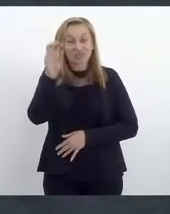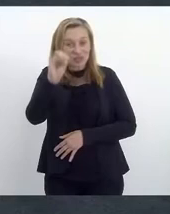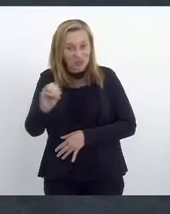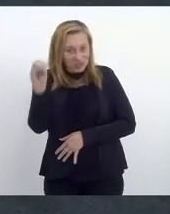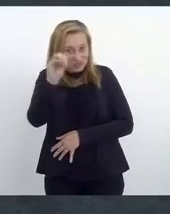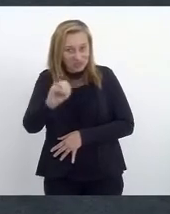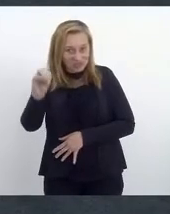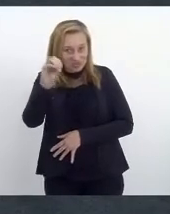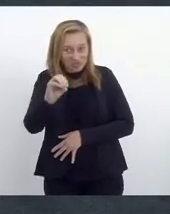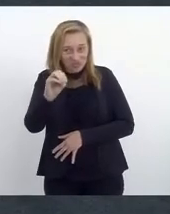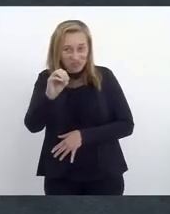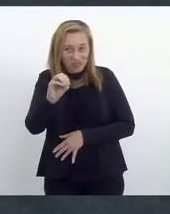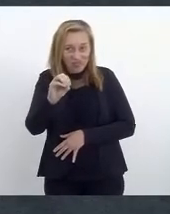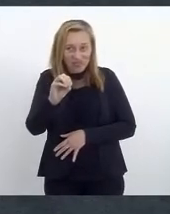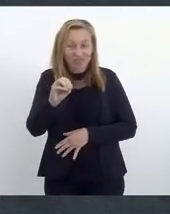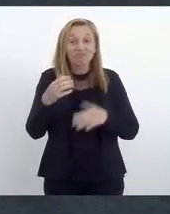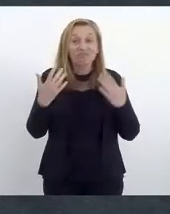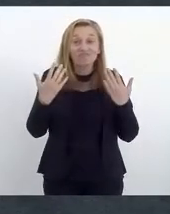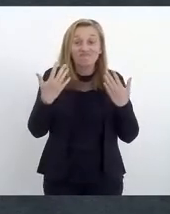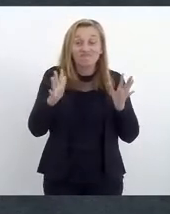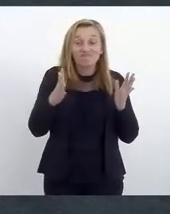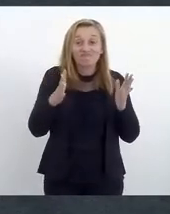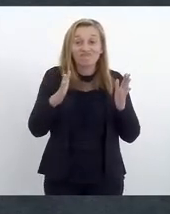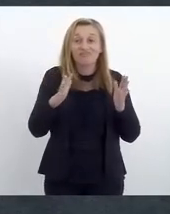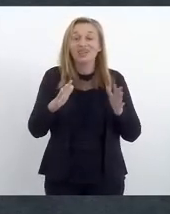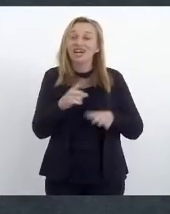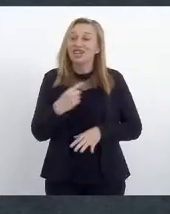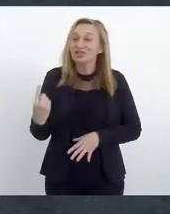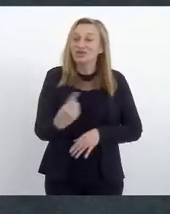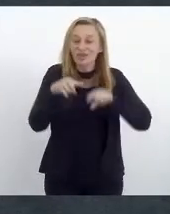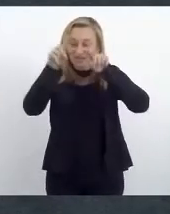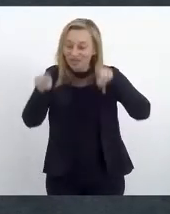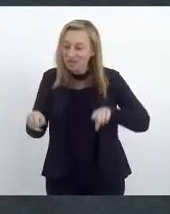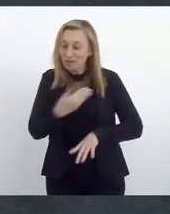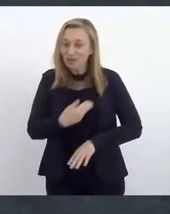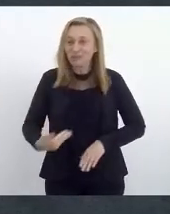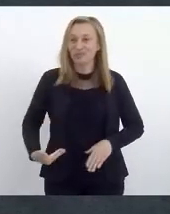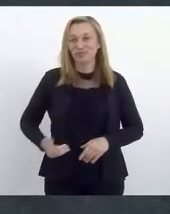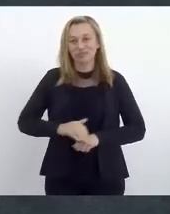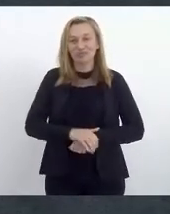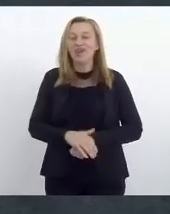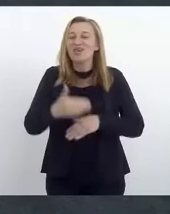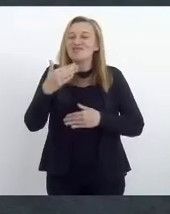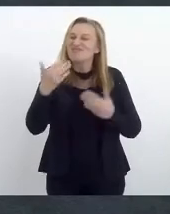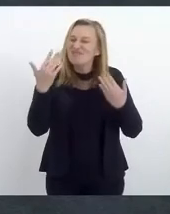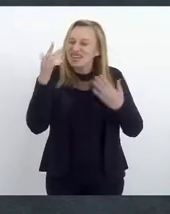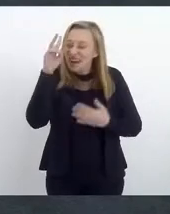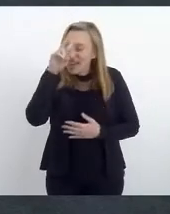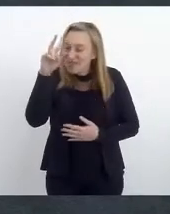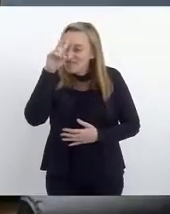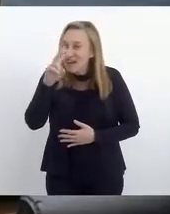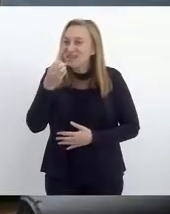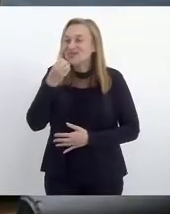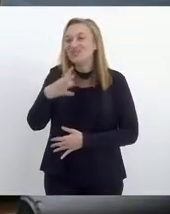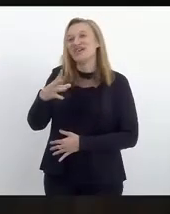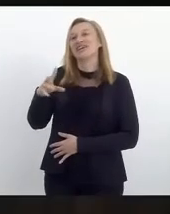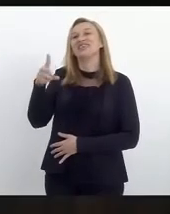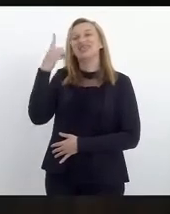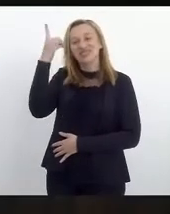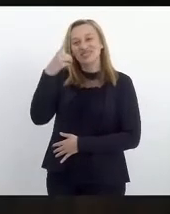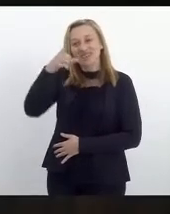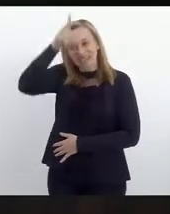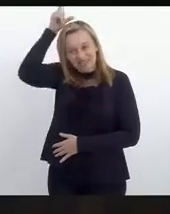outubro, fizesse uma saudação aos nossos servidores públicos. Muito bem lembrado, deputado Luiz